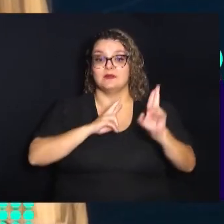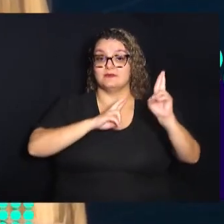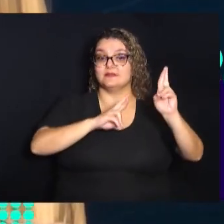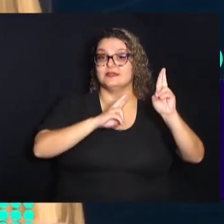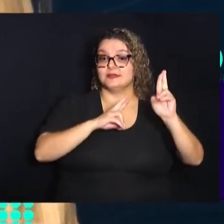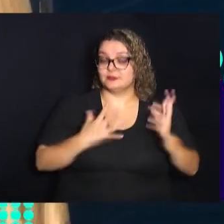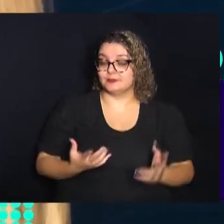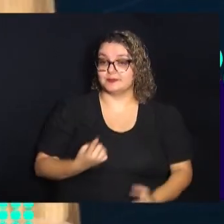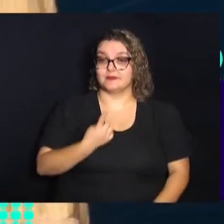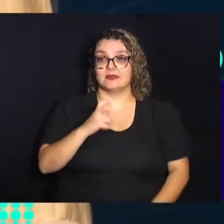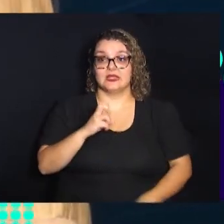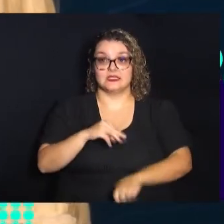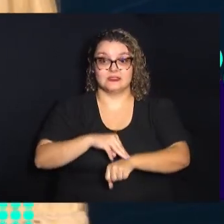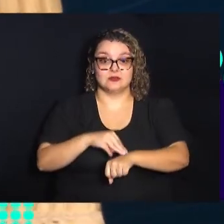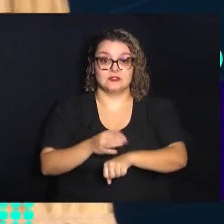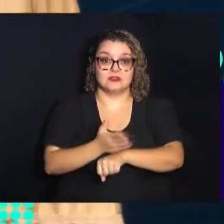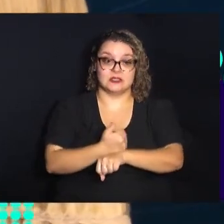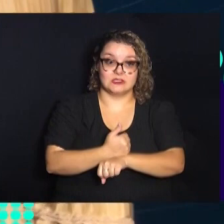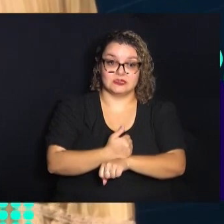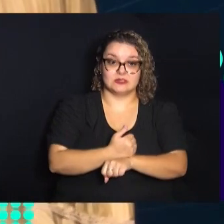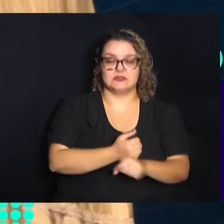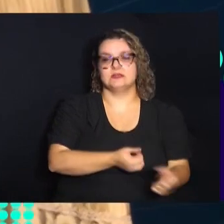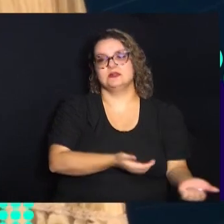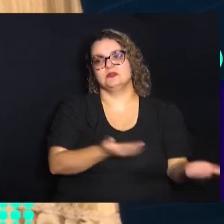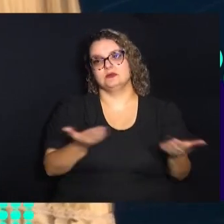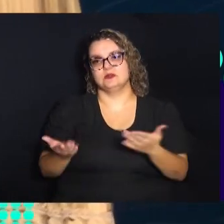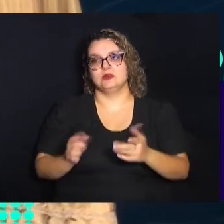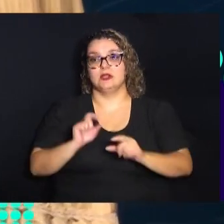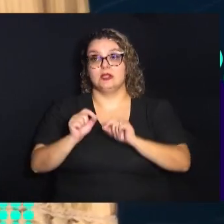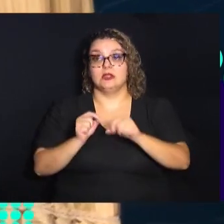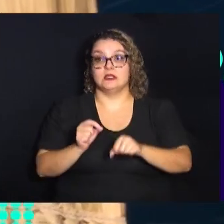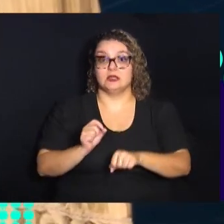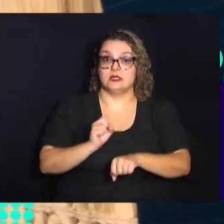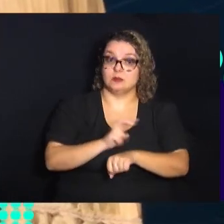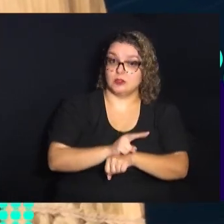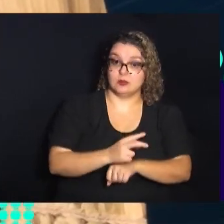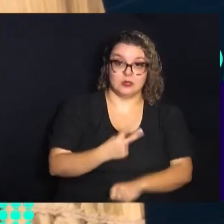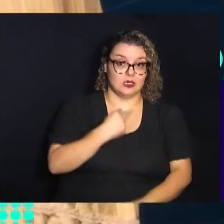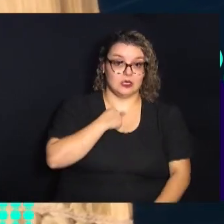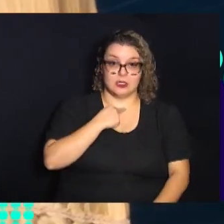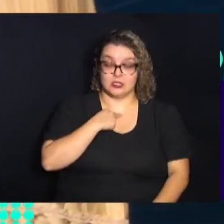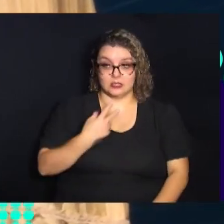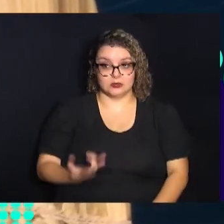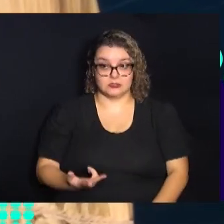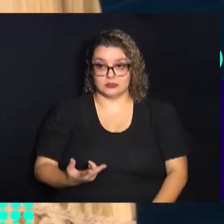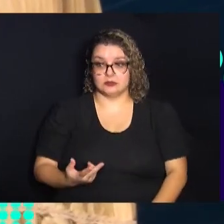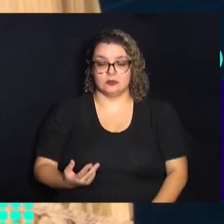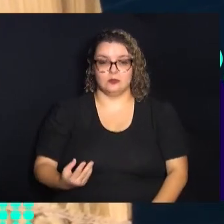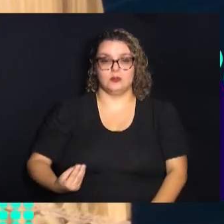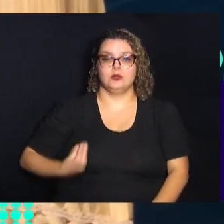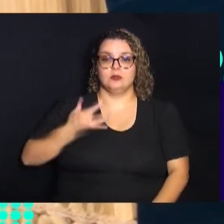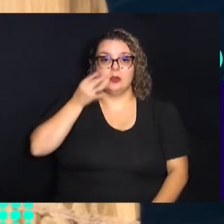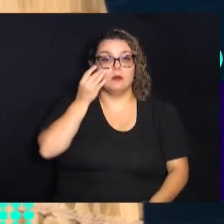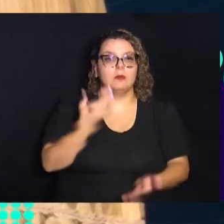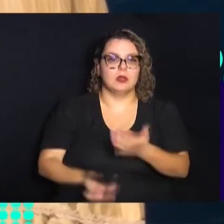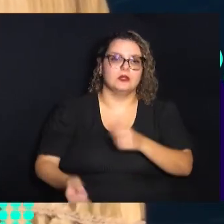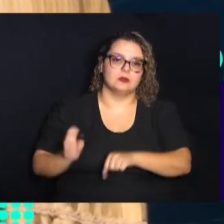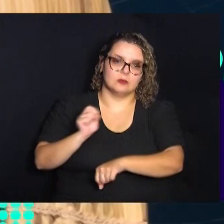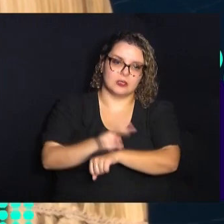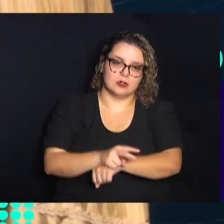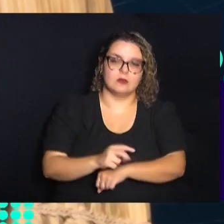fila da esperança, 15 minutos antes do início do espetáculo, quem reservou, mas ainda não compareceu, perde a